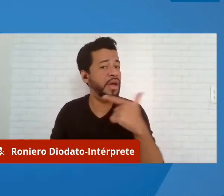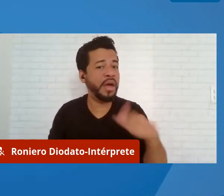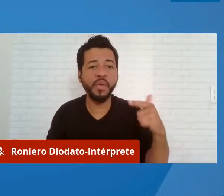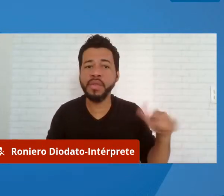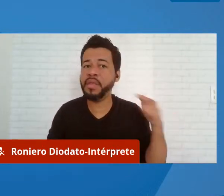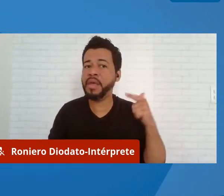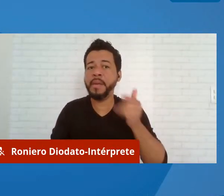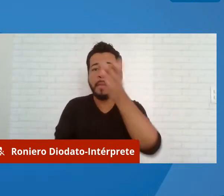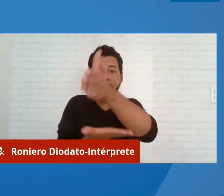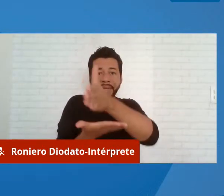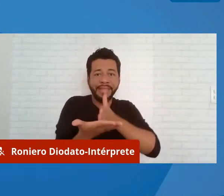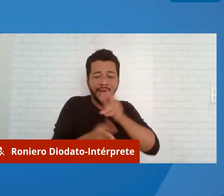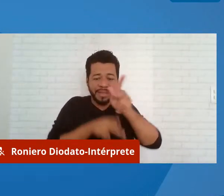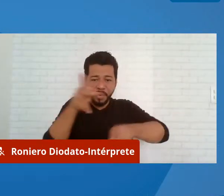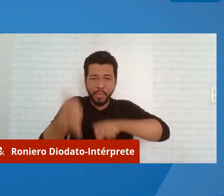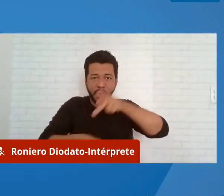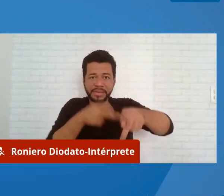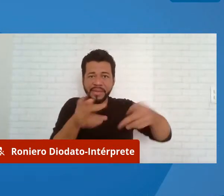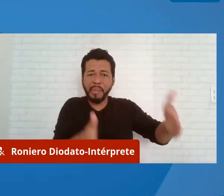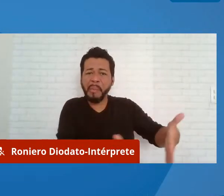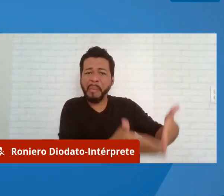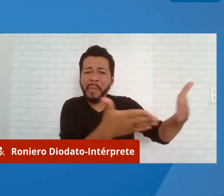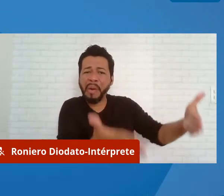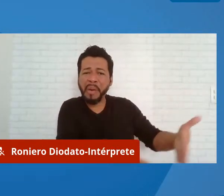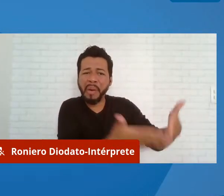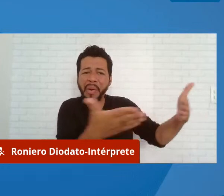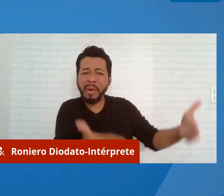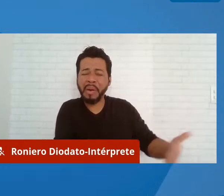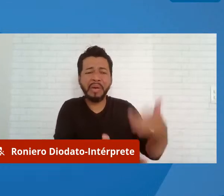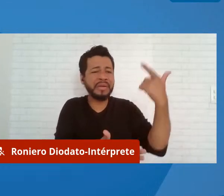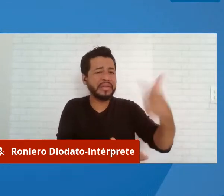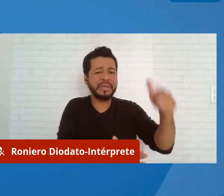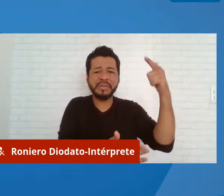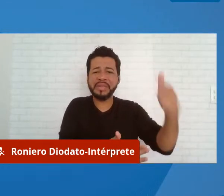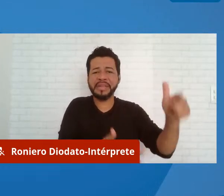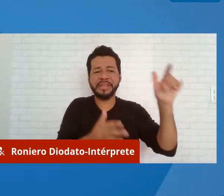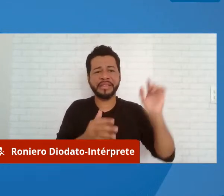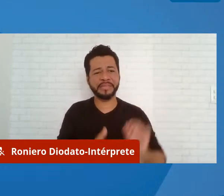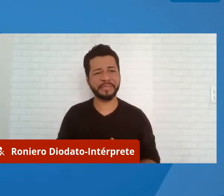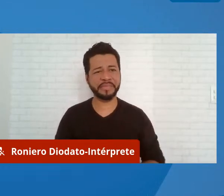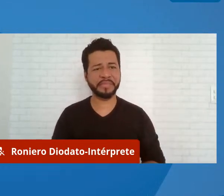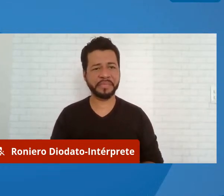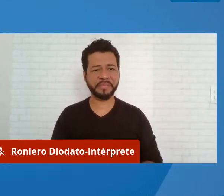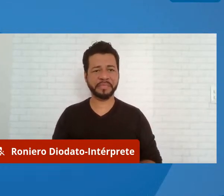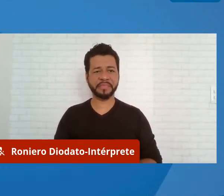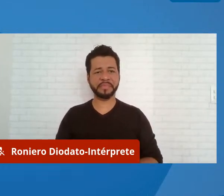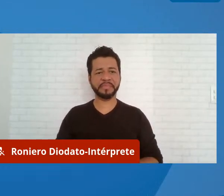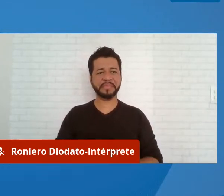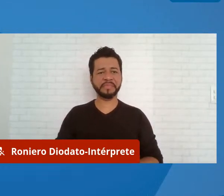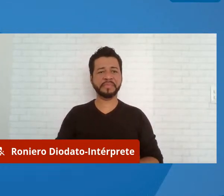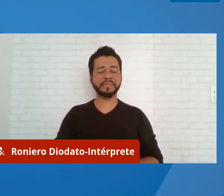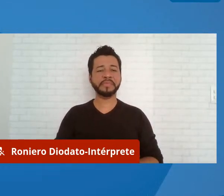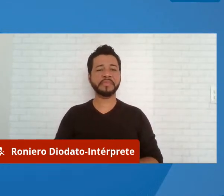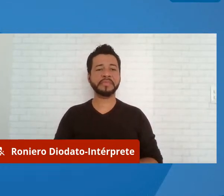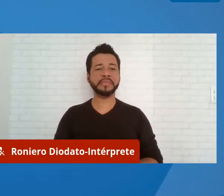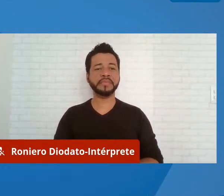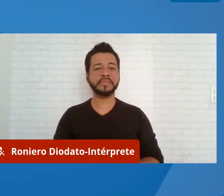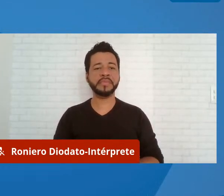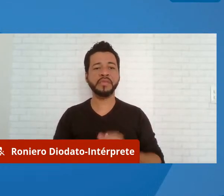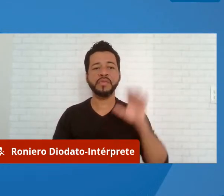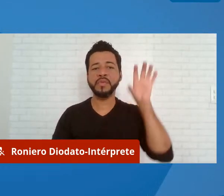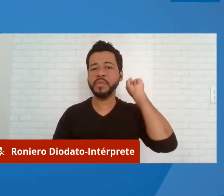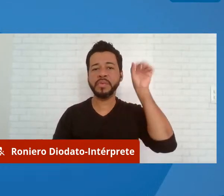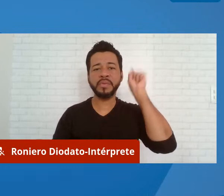população precarizada, sem condições de sobreviver com mínima dignidade. Então, o que tem que fazer? Sai na rua, toma